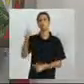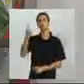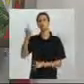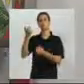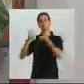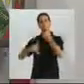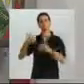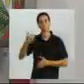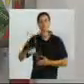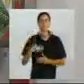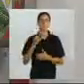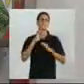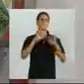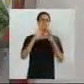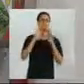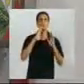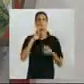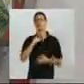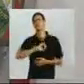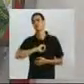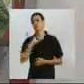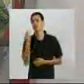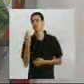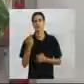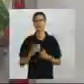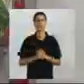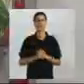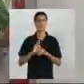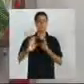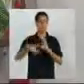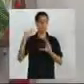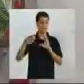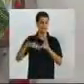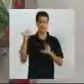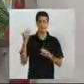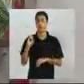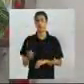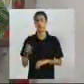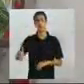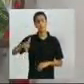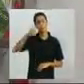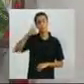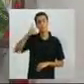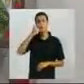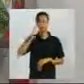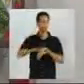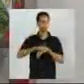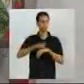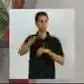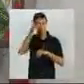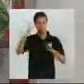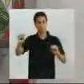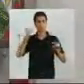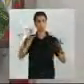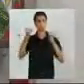através do Facebook ou através do e-mail, aqui da Câmara, do telefone que está sempre à disposição da comunidade, as pessoas acabam